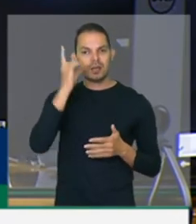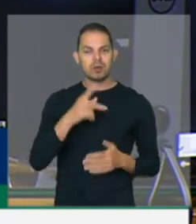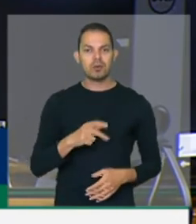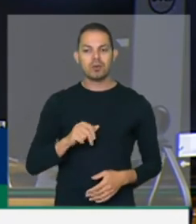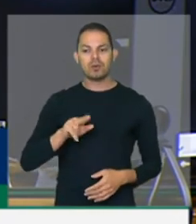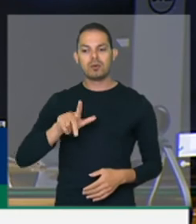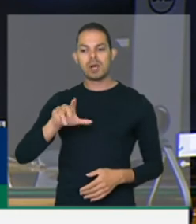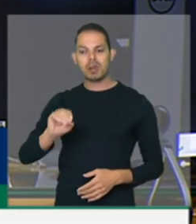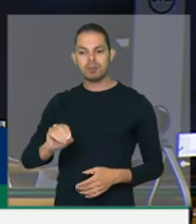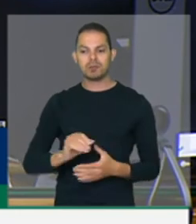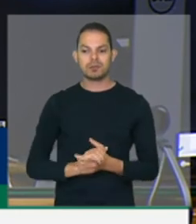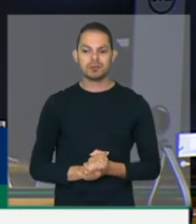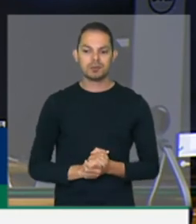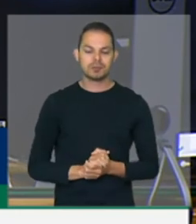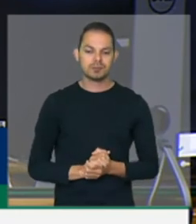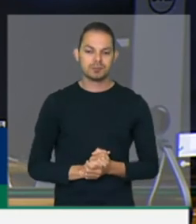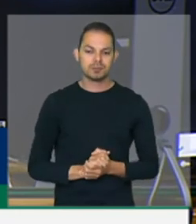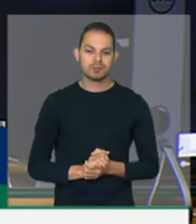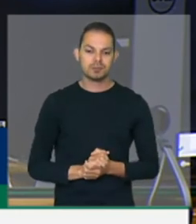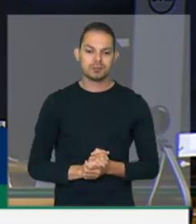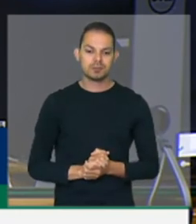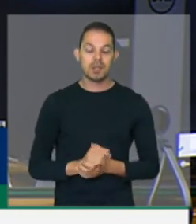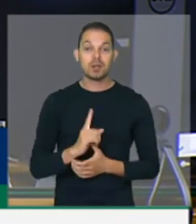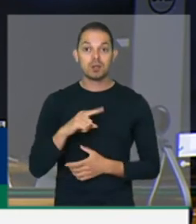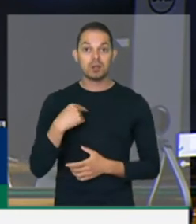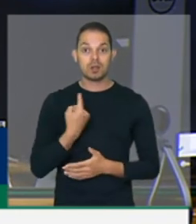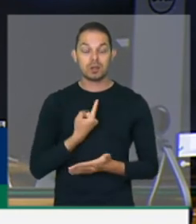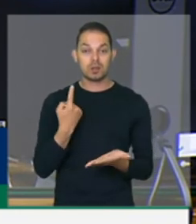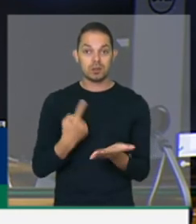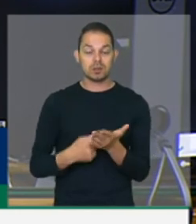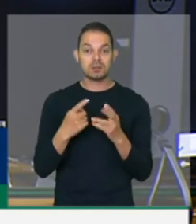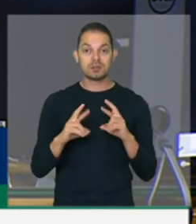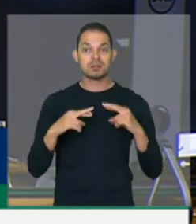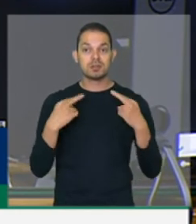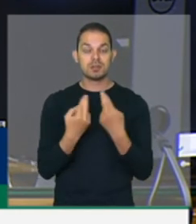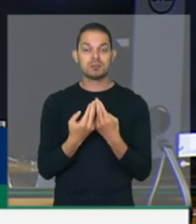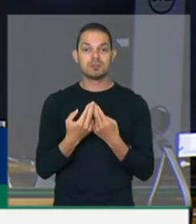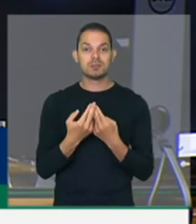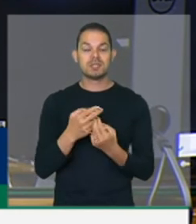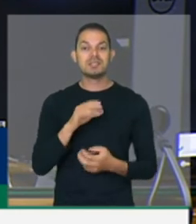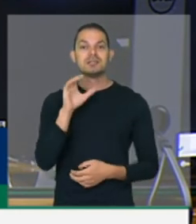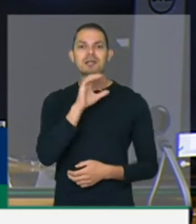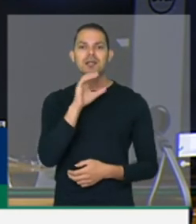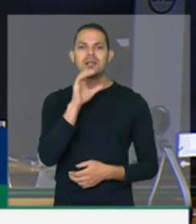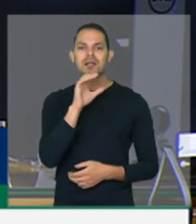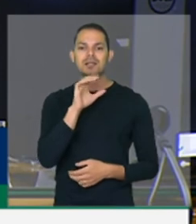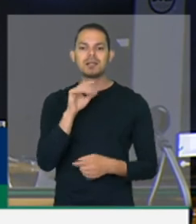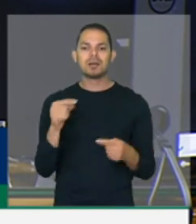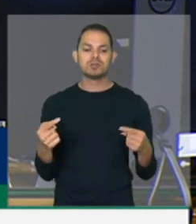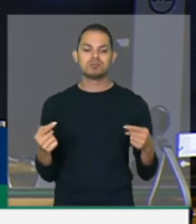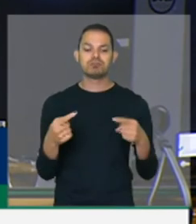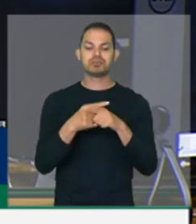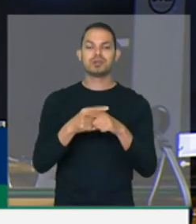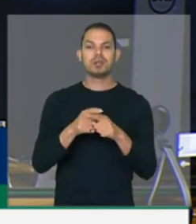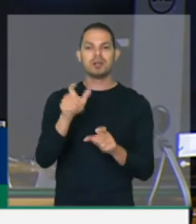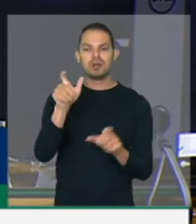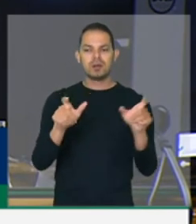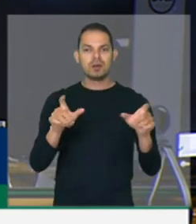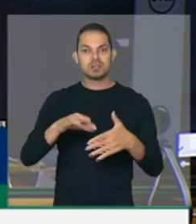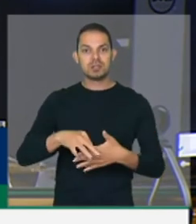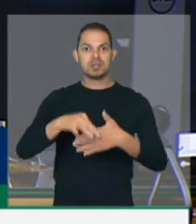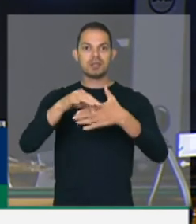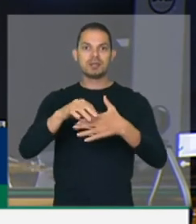Pimenta, e nós fizemos um acordo na reunião por celeridade. Celeridade é antagônica de fala de líderes, que é